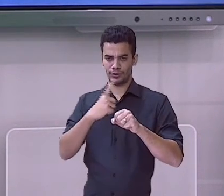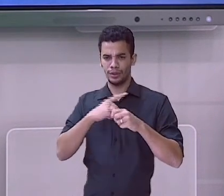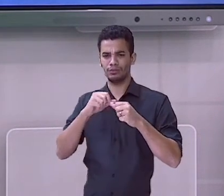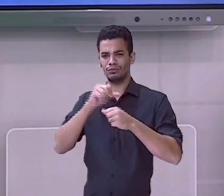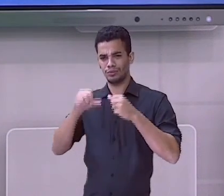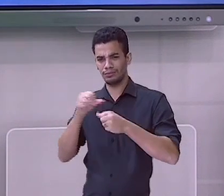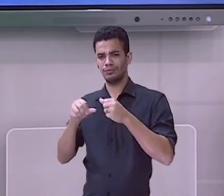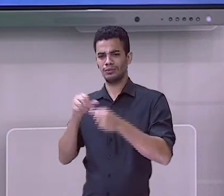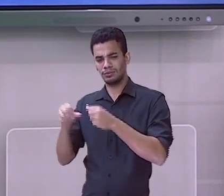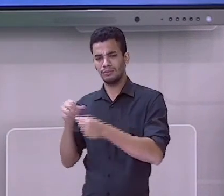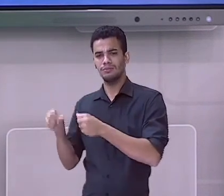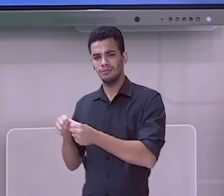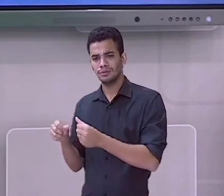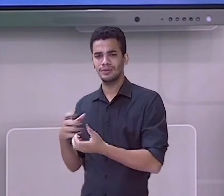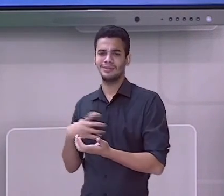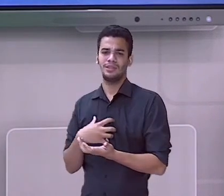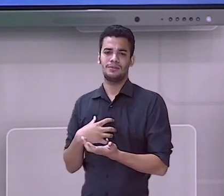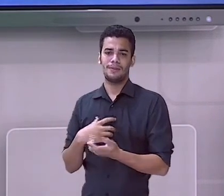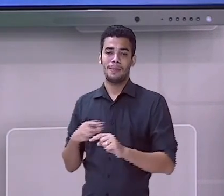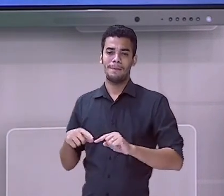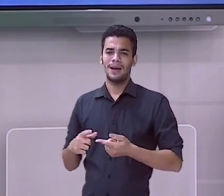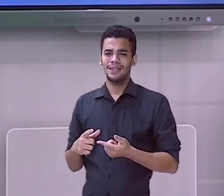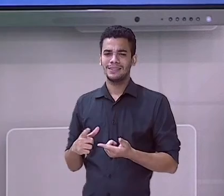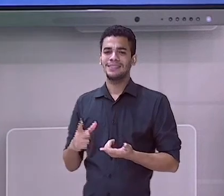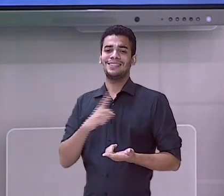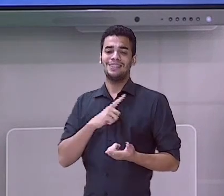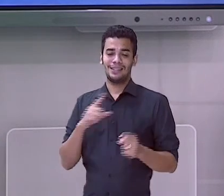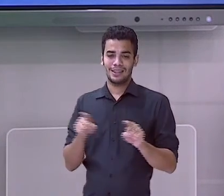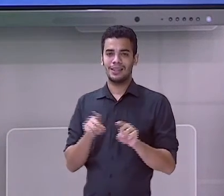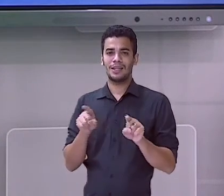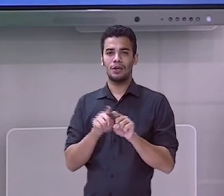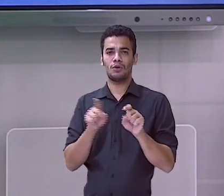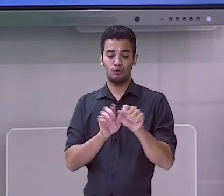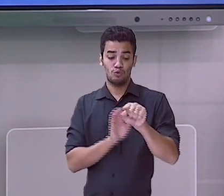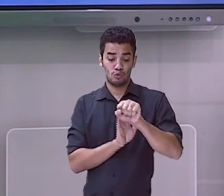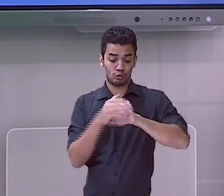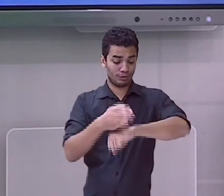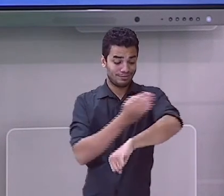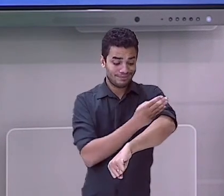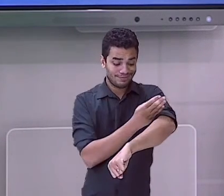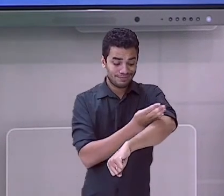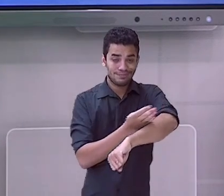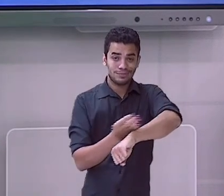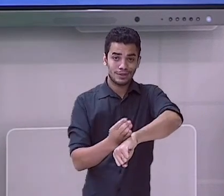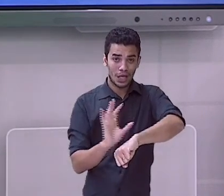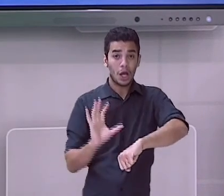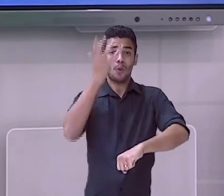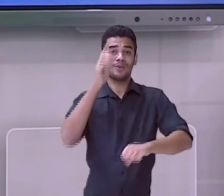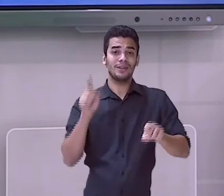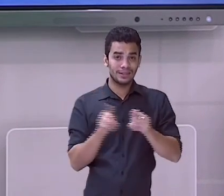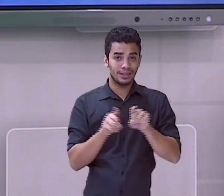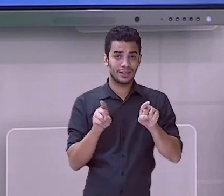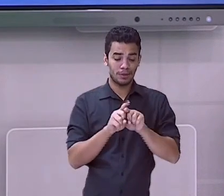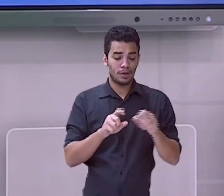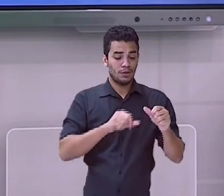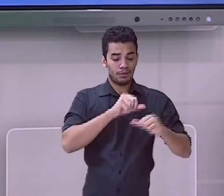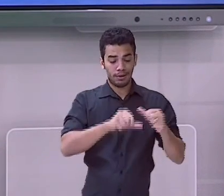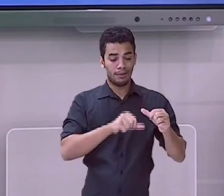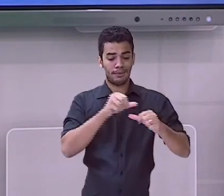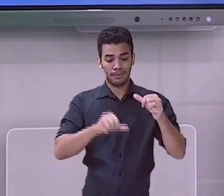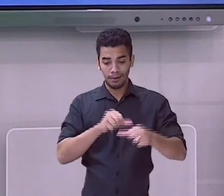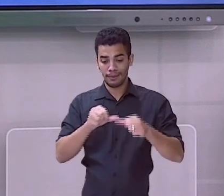vermelhos? Não. Lá nos glóbulos brancos também nós vamos ter algumas modificações que podem sim